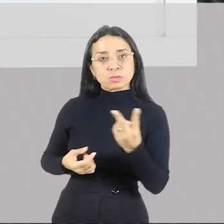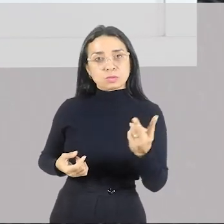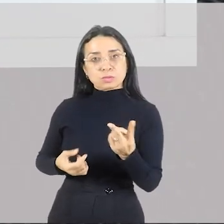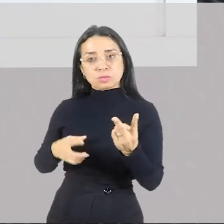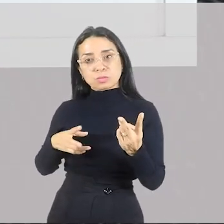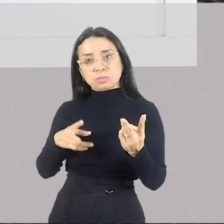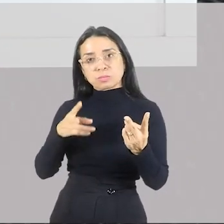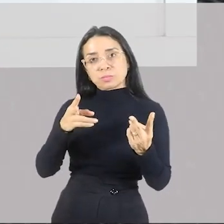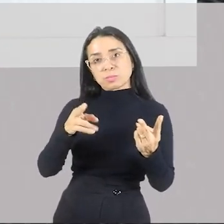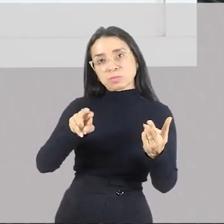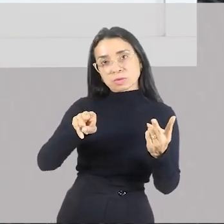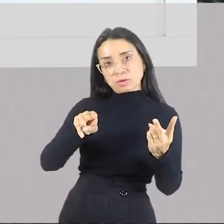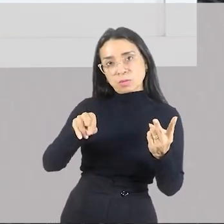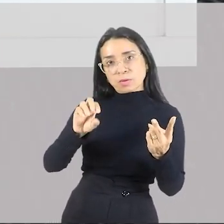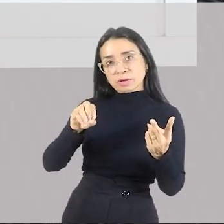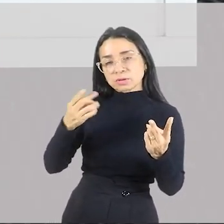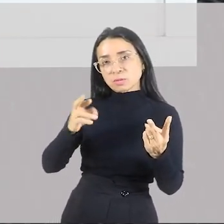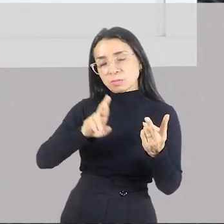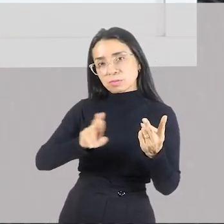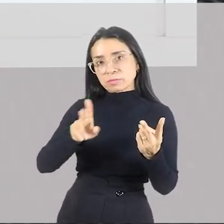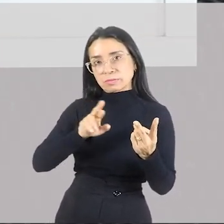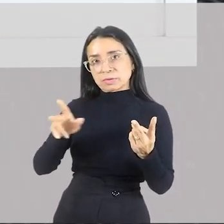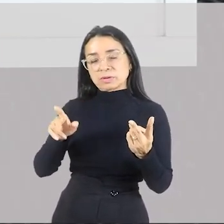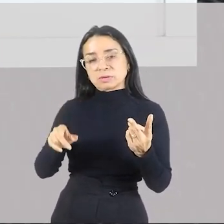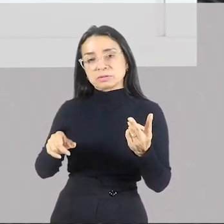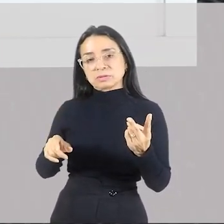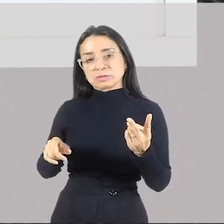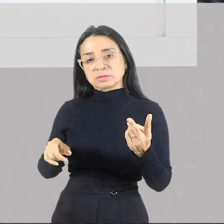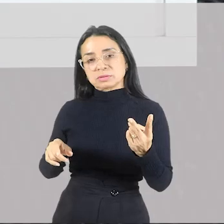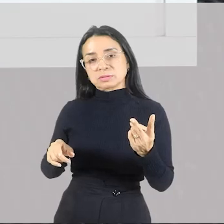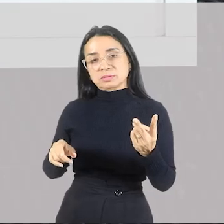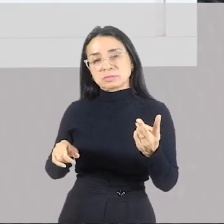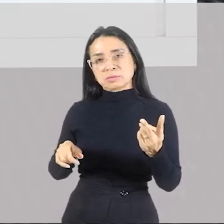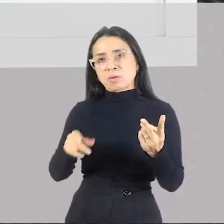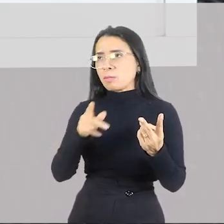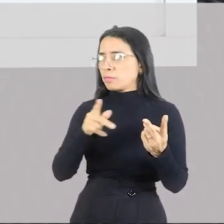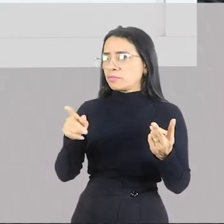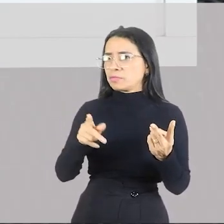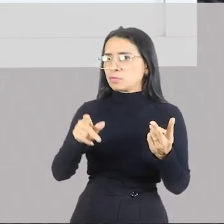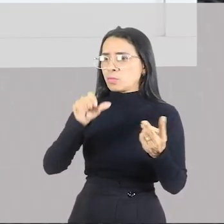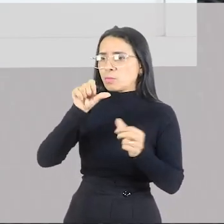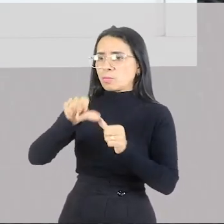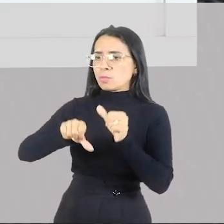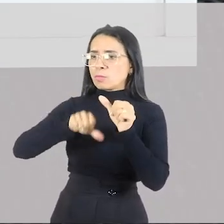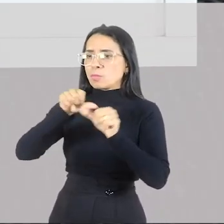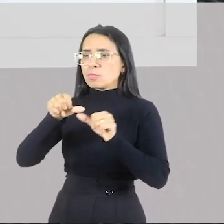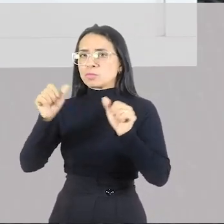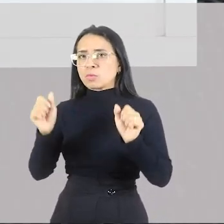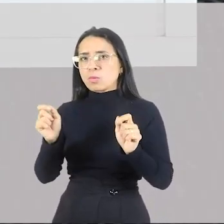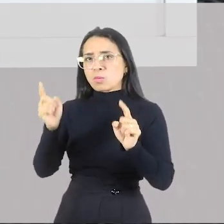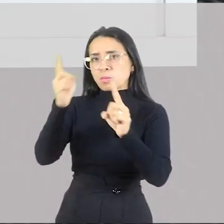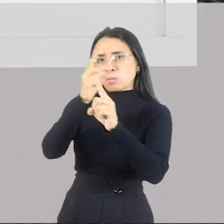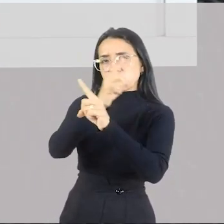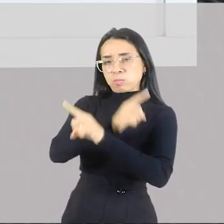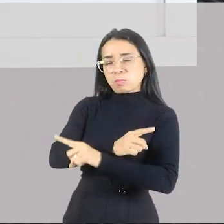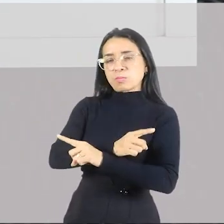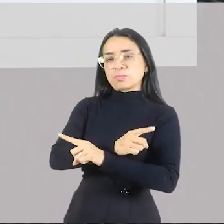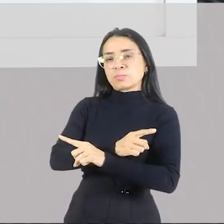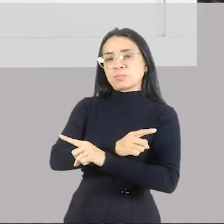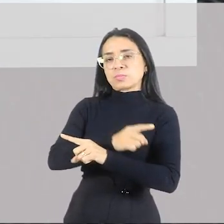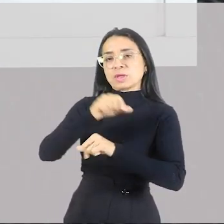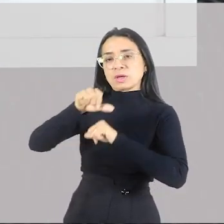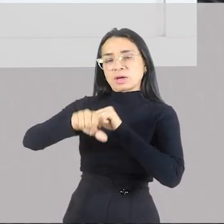grupos diferentes? A posição, a pessoa só mudou a posição. A mudança da posição,